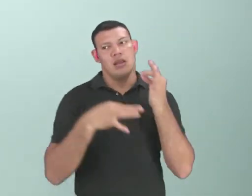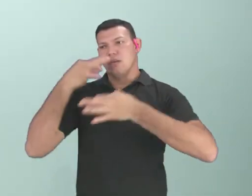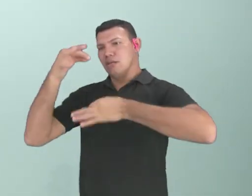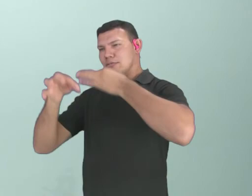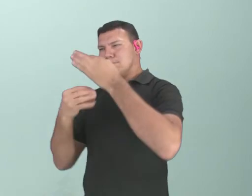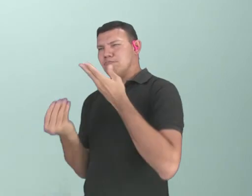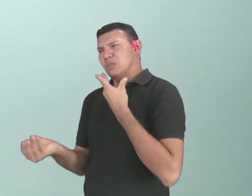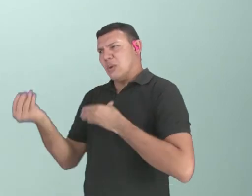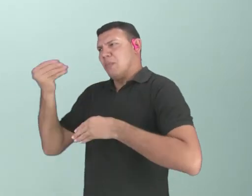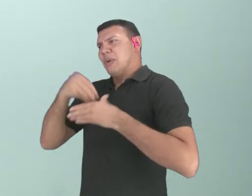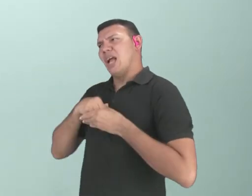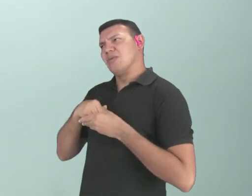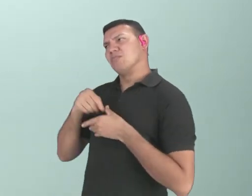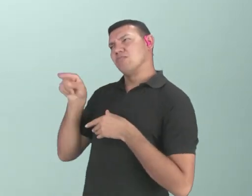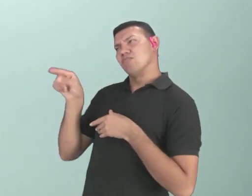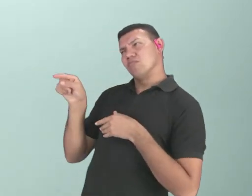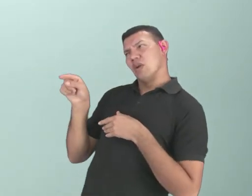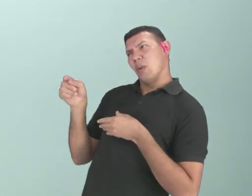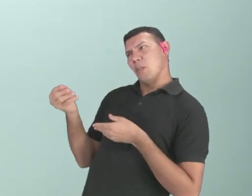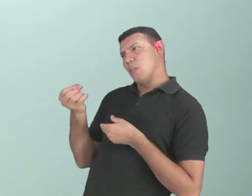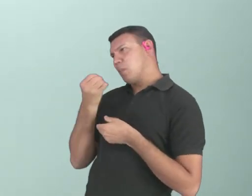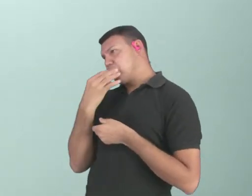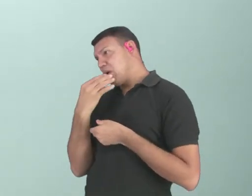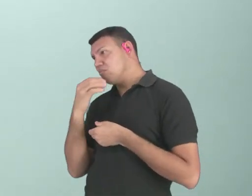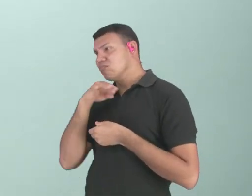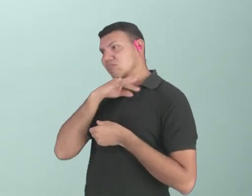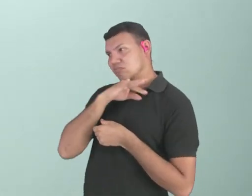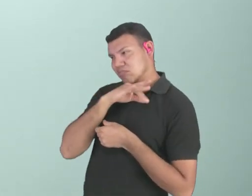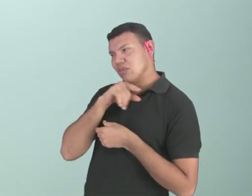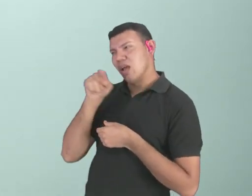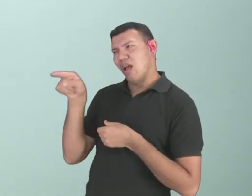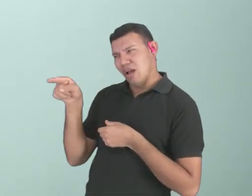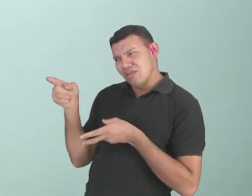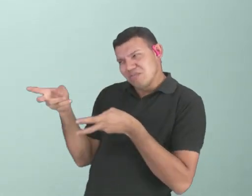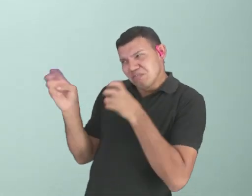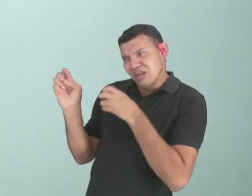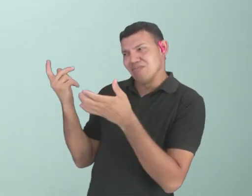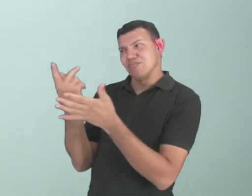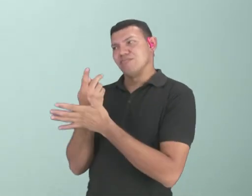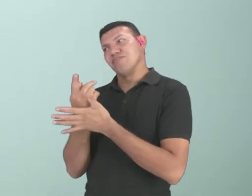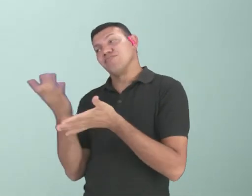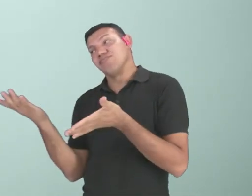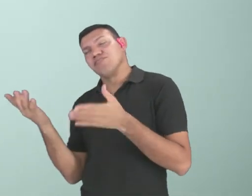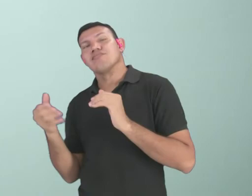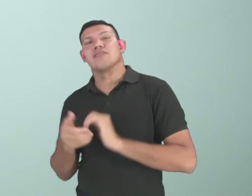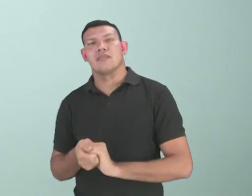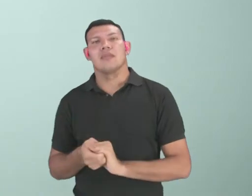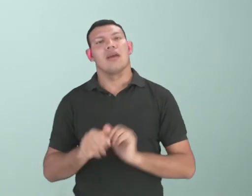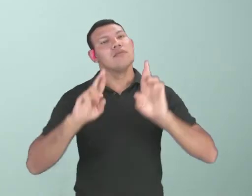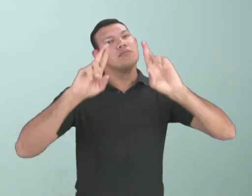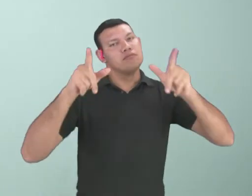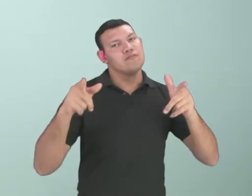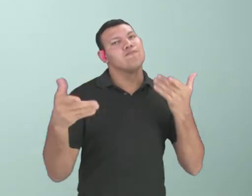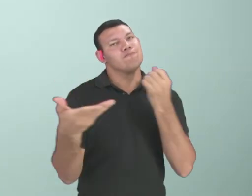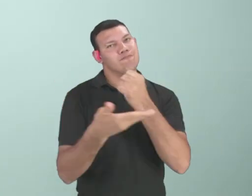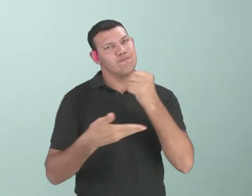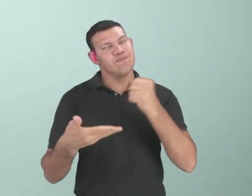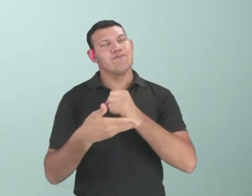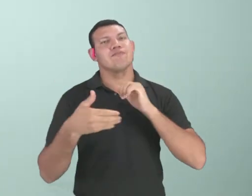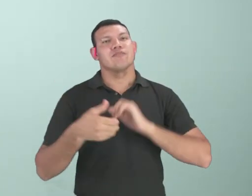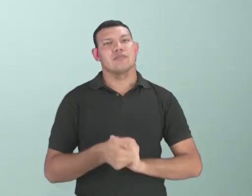se eu achei bom ou mal, daquele fato que aconteceu. Então, essa é a diferença básica do fato e da opinião.